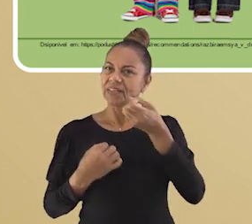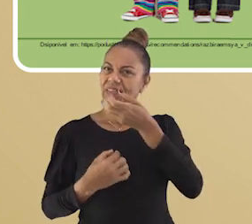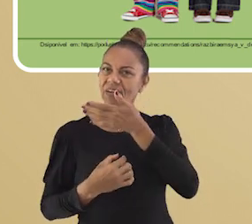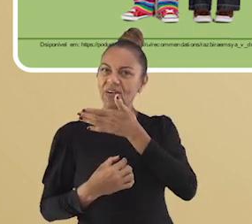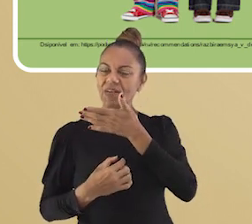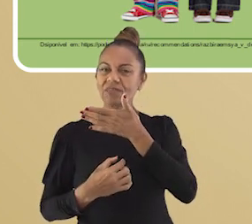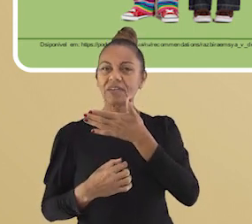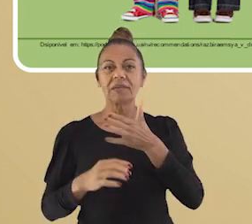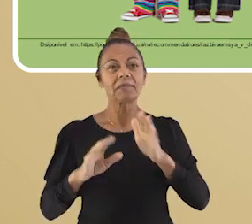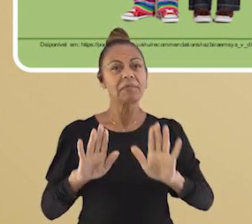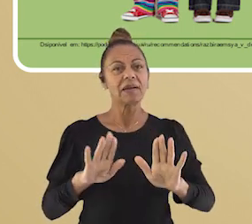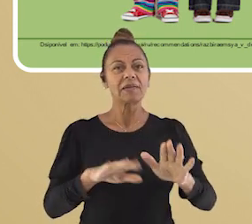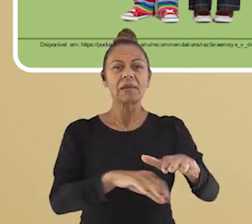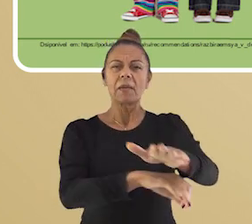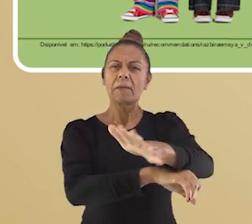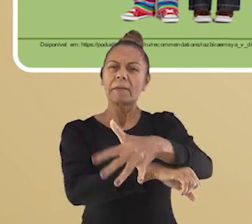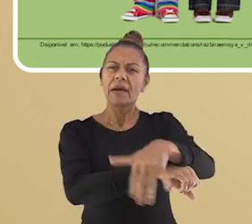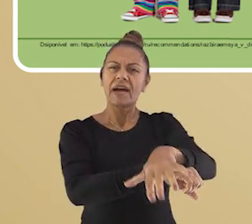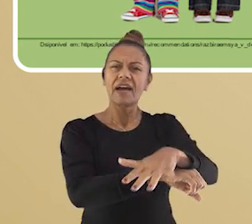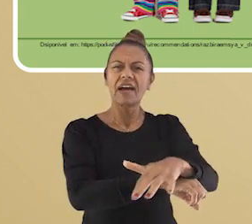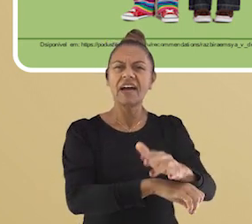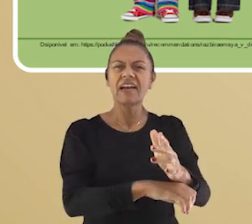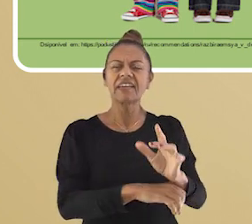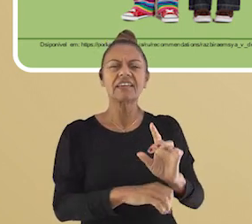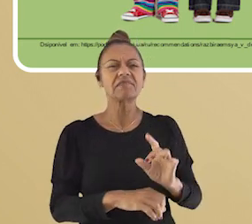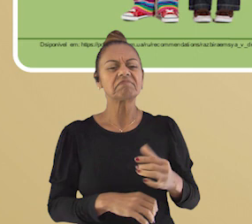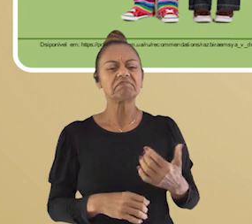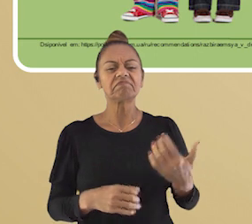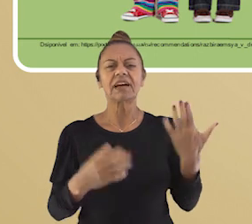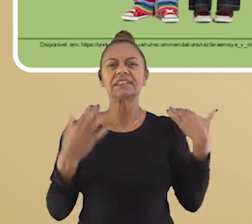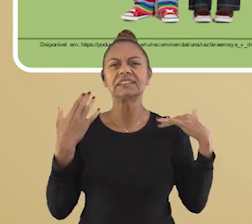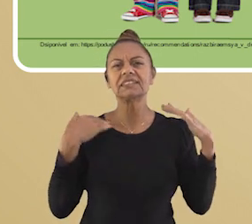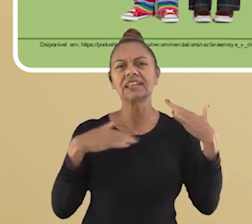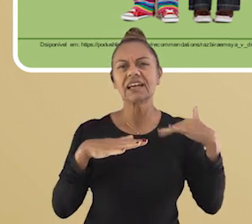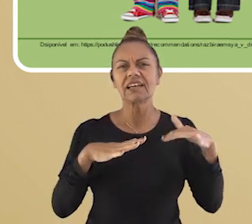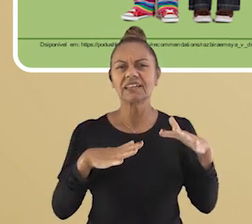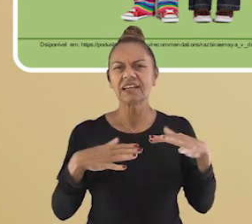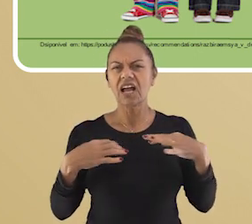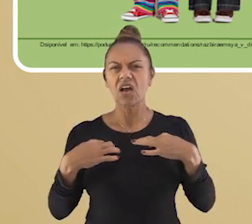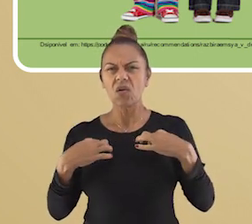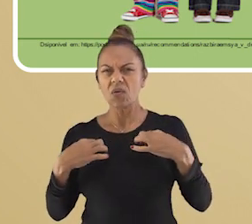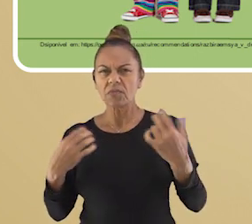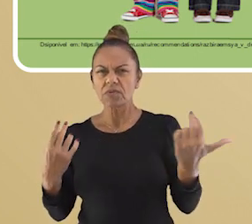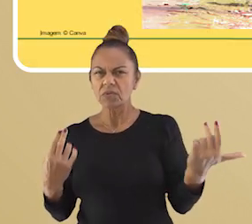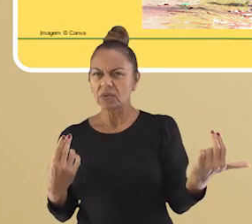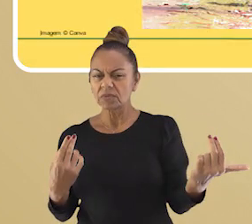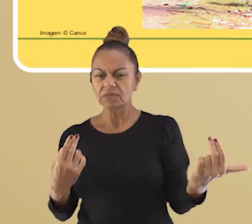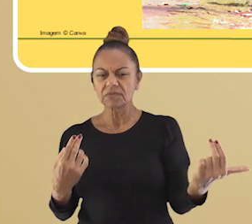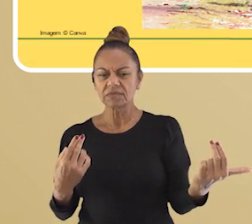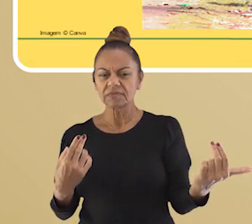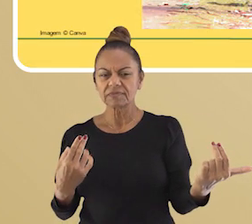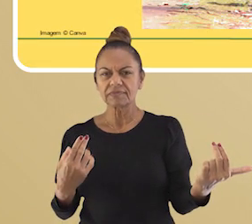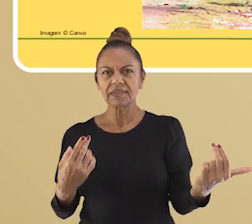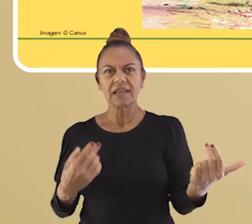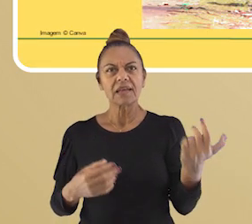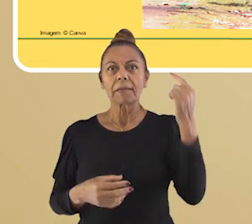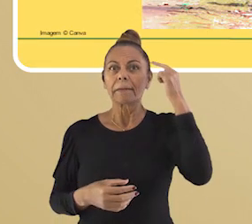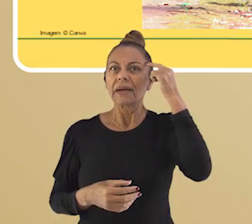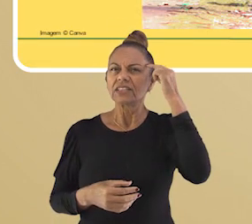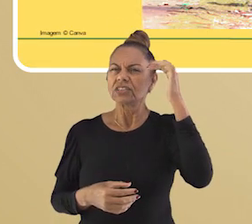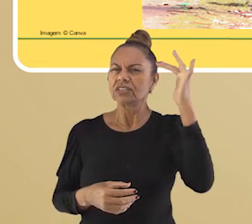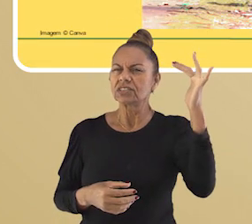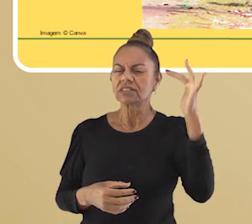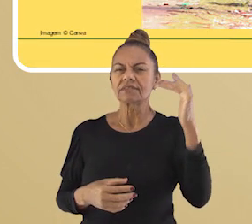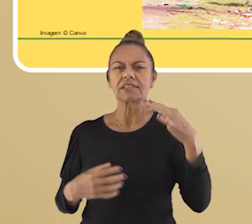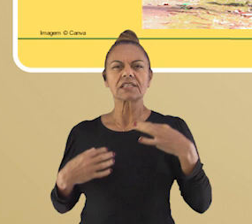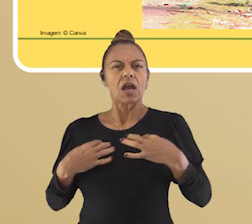bonitas, ou até com roupas novas. Já para ir no parquinho, será que devemos usar as mesmas roupas? É claro que não, né?